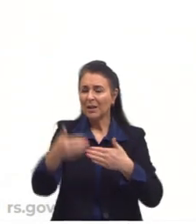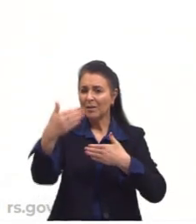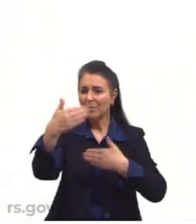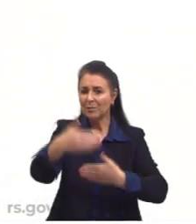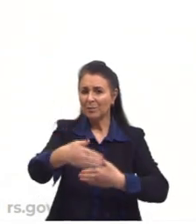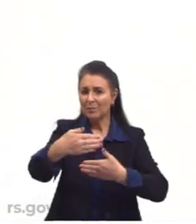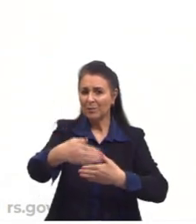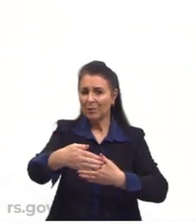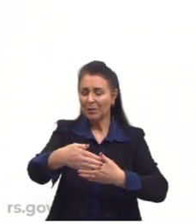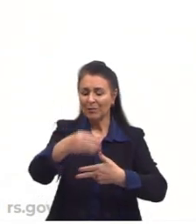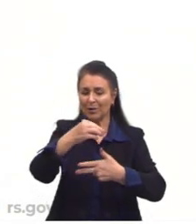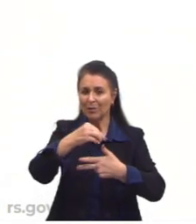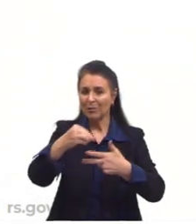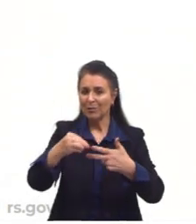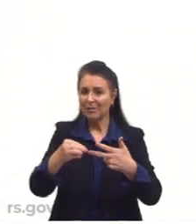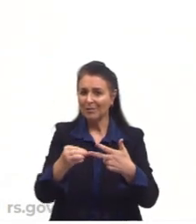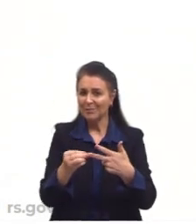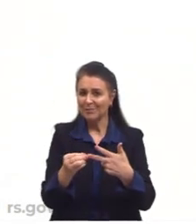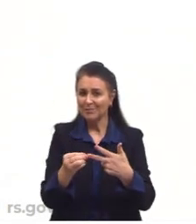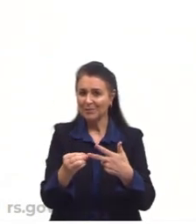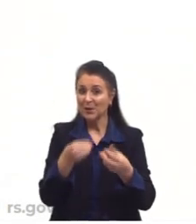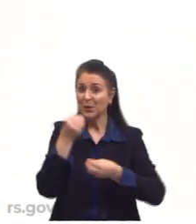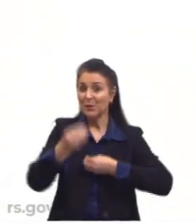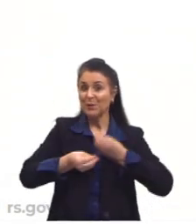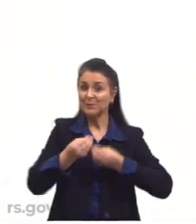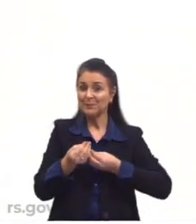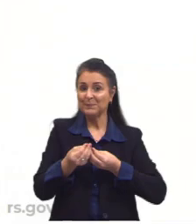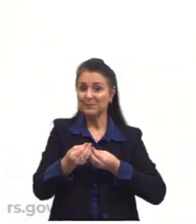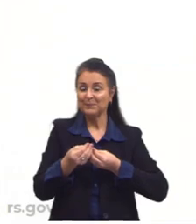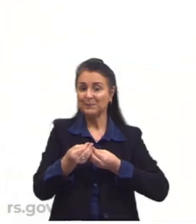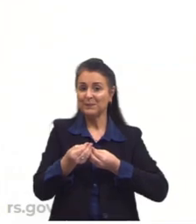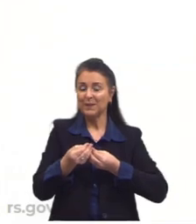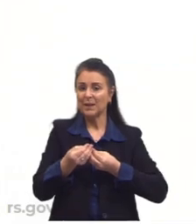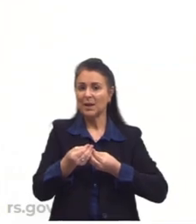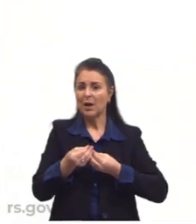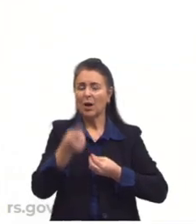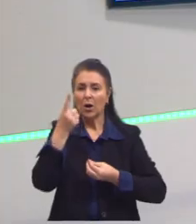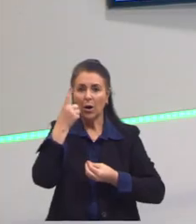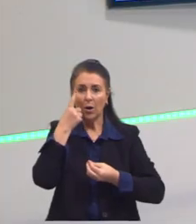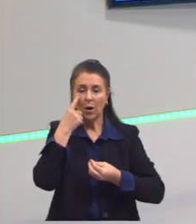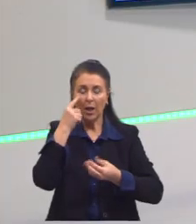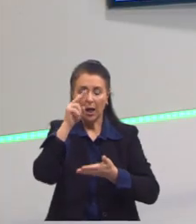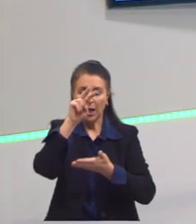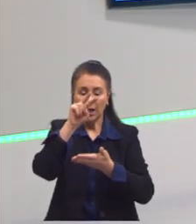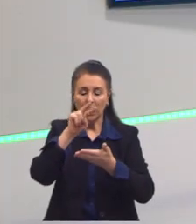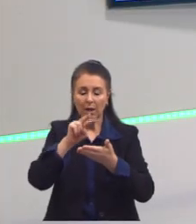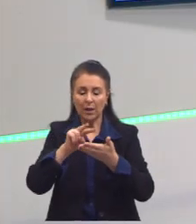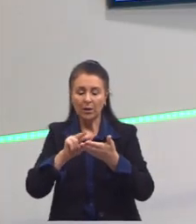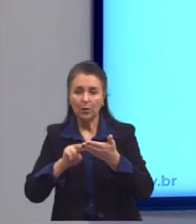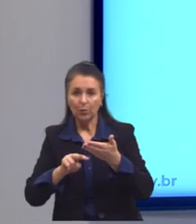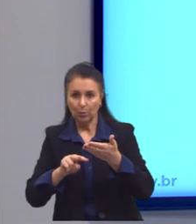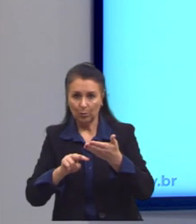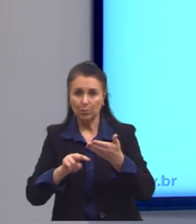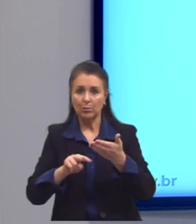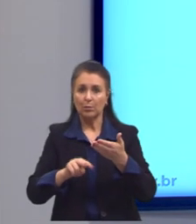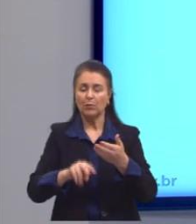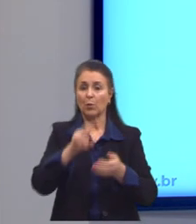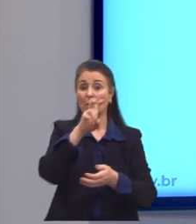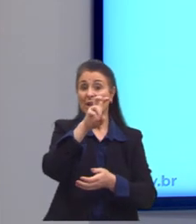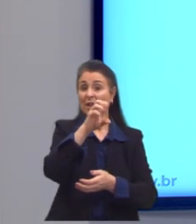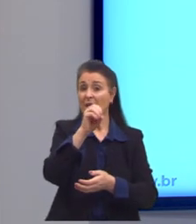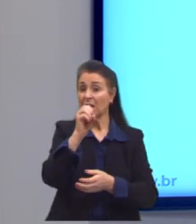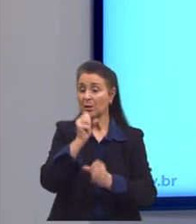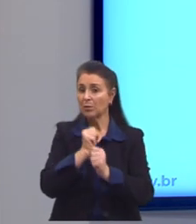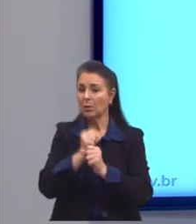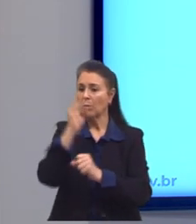questãozinha como é que isso é e no nosso nem tá então vamos só dar uma lidinha aqui rapidinho então ao longo dos últimos 500 anos